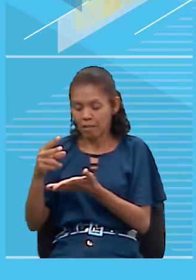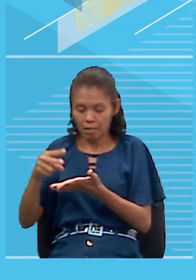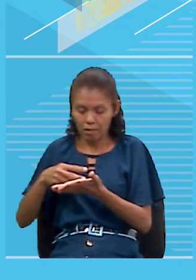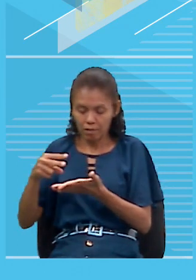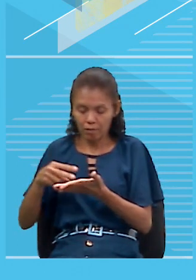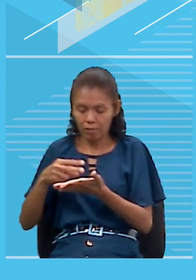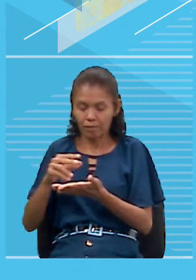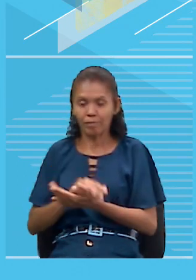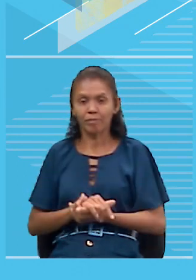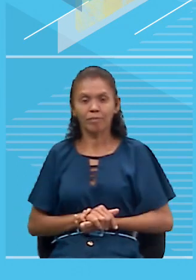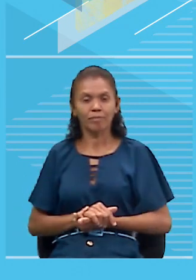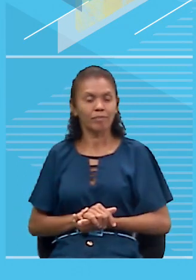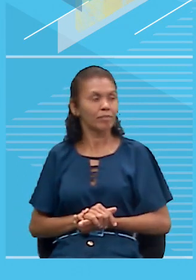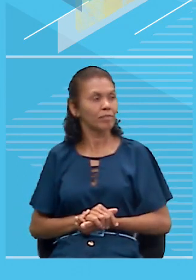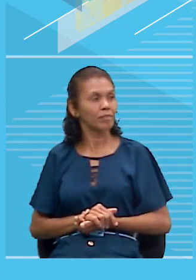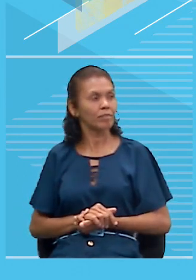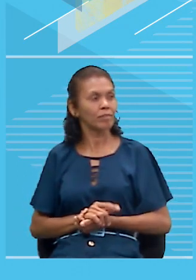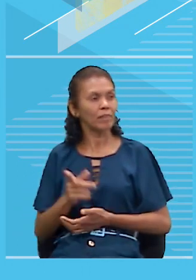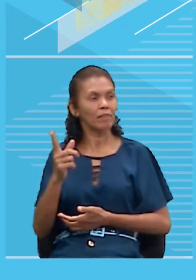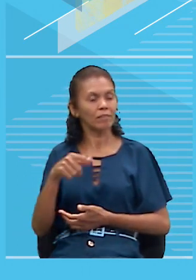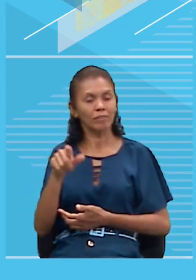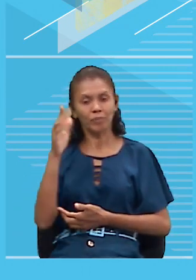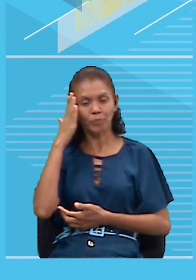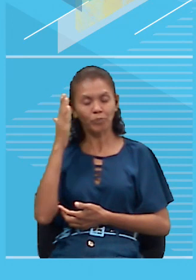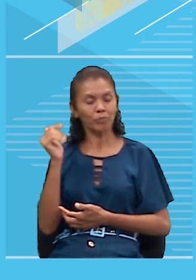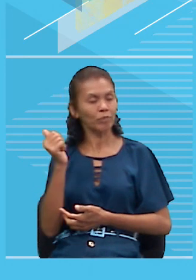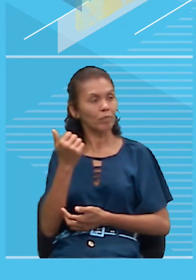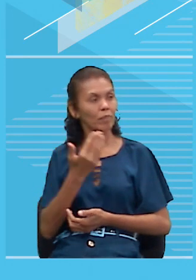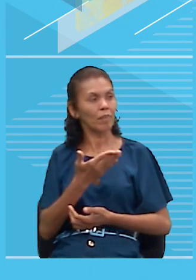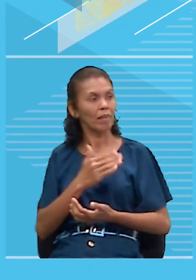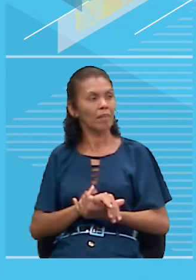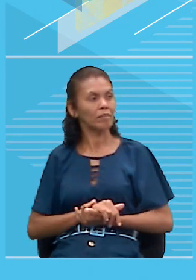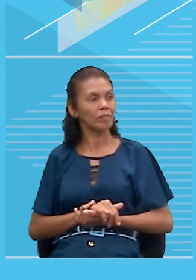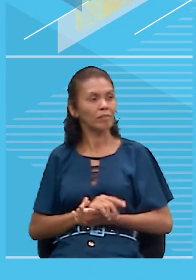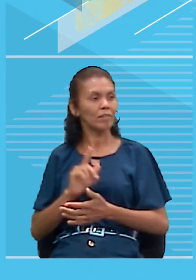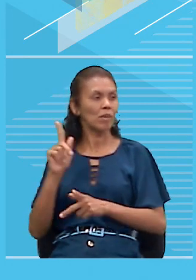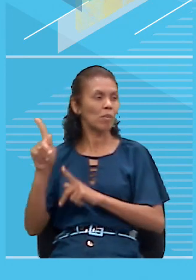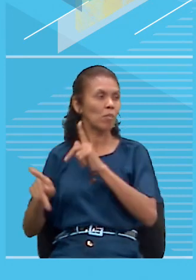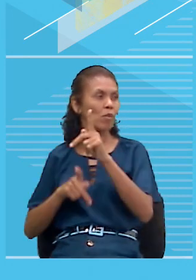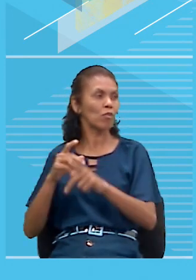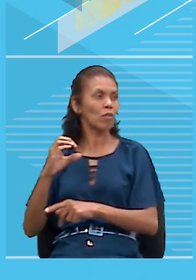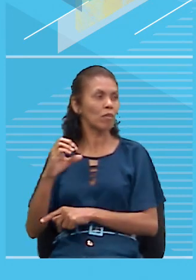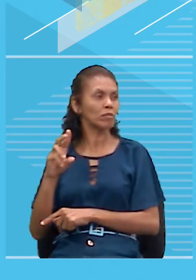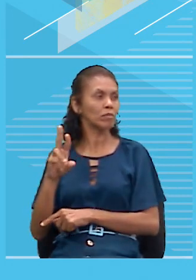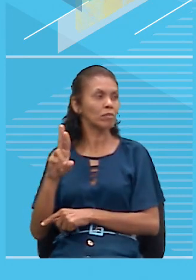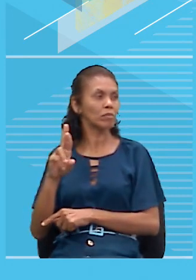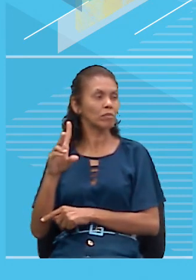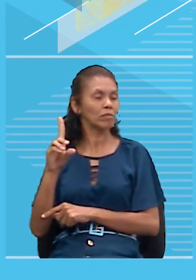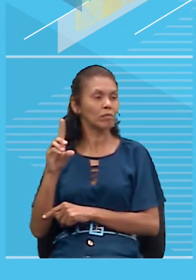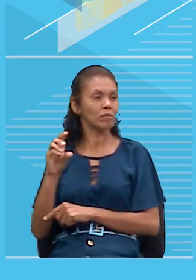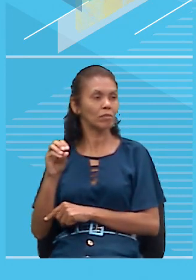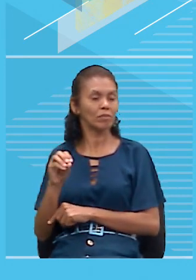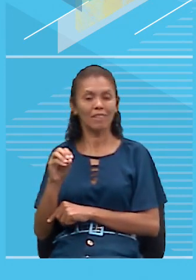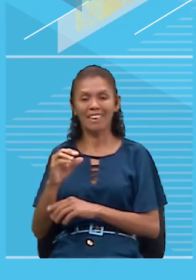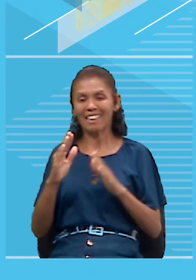preparados preparados vamos lá quem é o povo curdo é um povo que não tem território